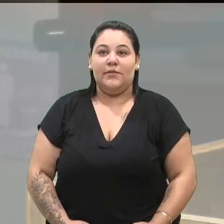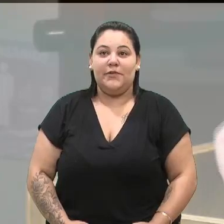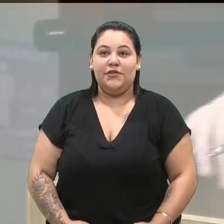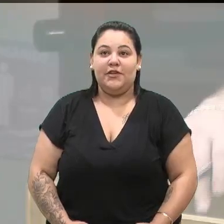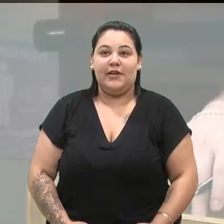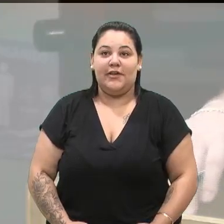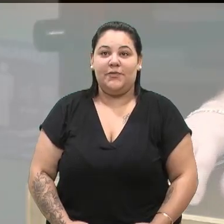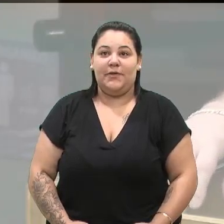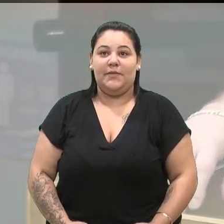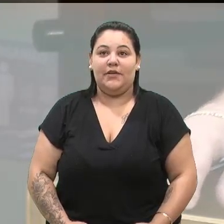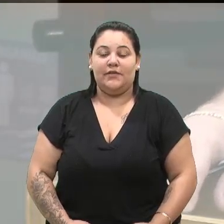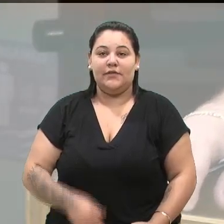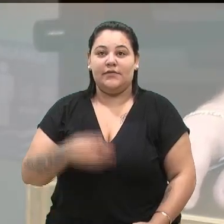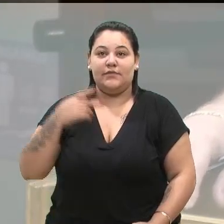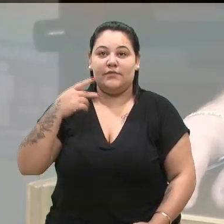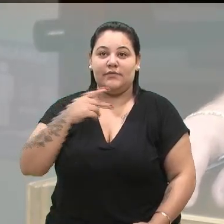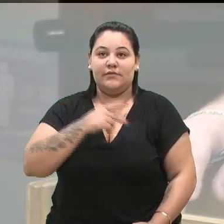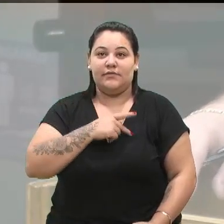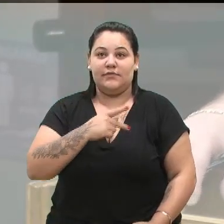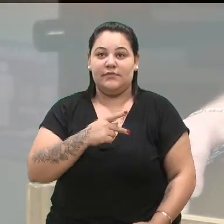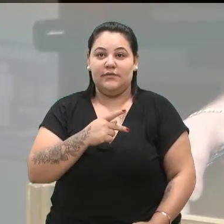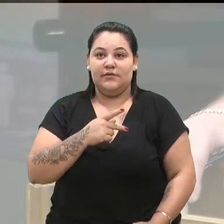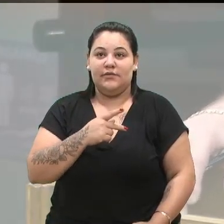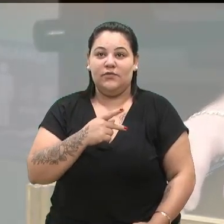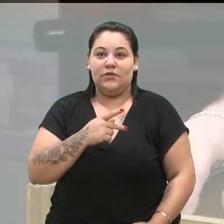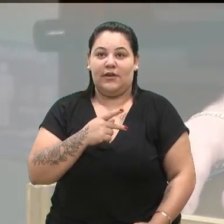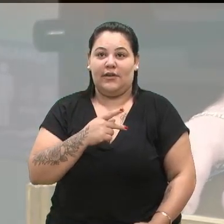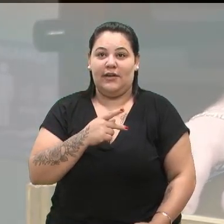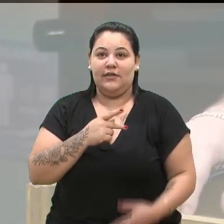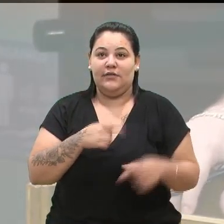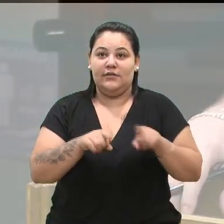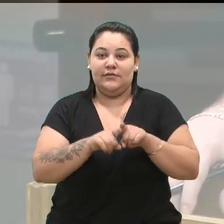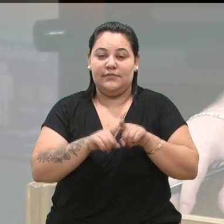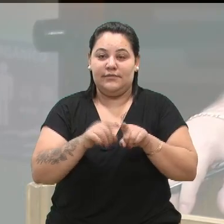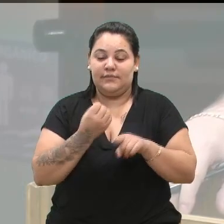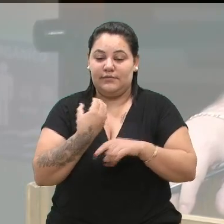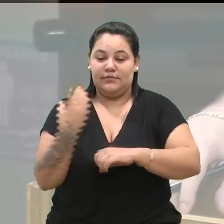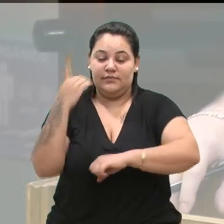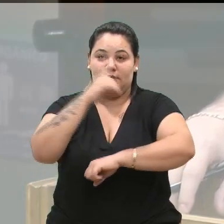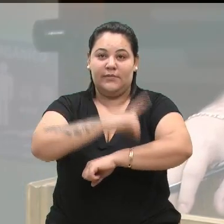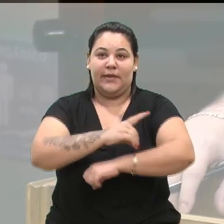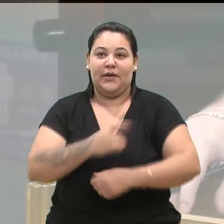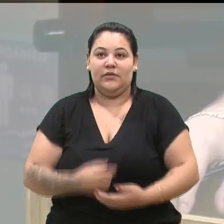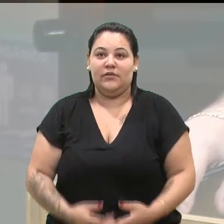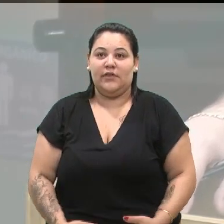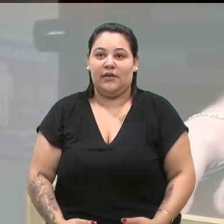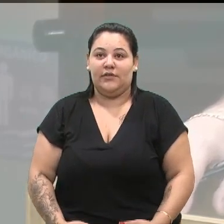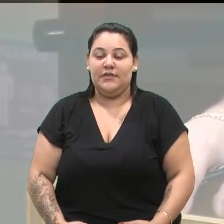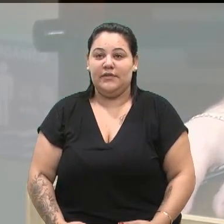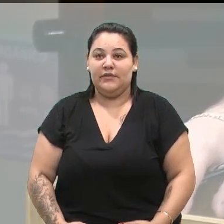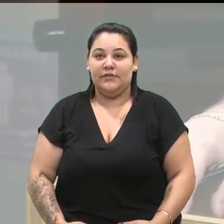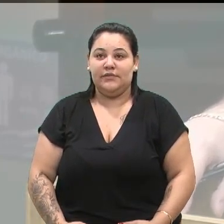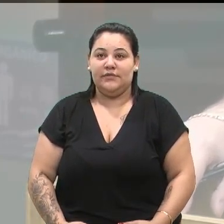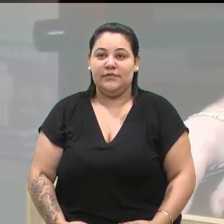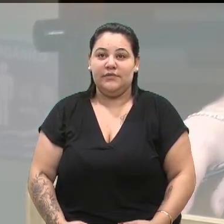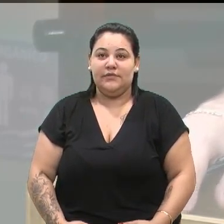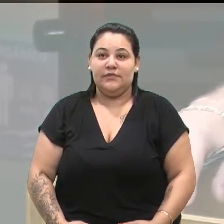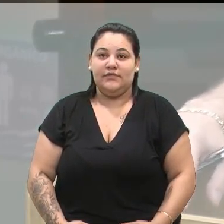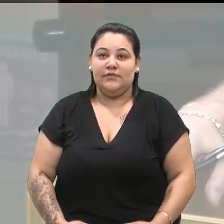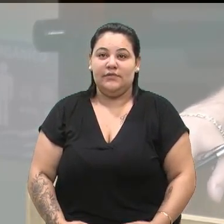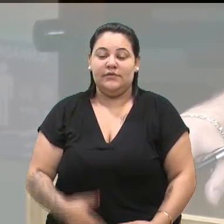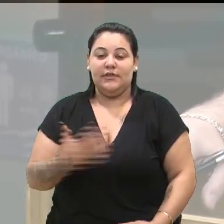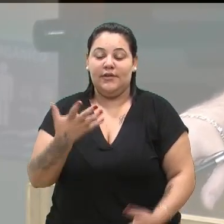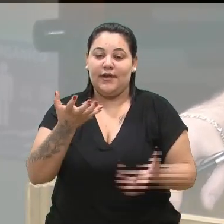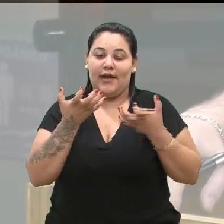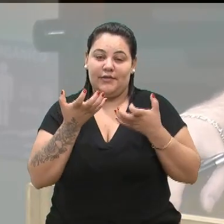Presidente, senhoras e senhores vereadores, bom dia a todos. Aqui nos acompanham pelas redes sociais, pela TV Câmara. Aqui eu quero